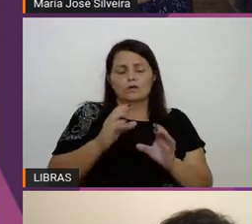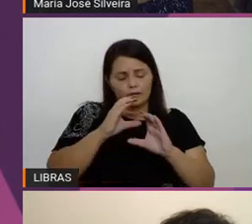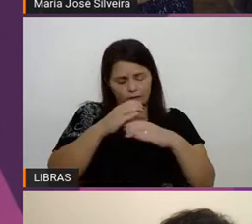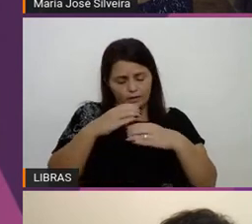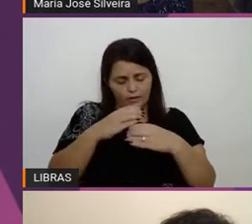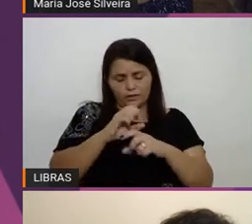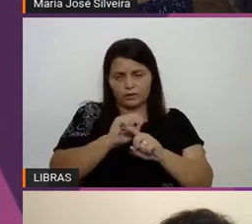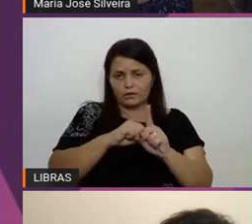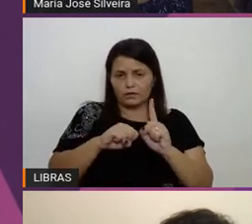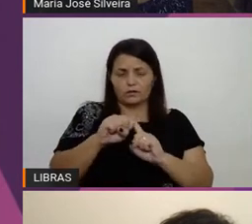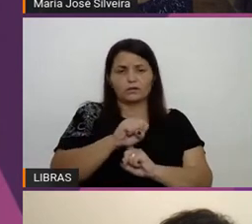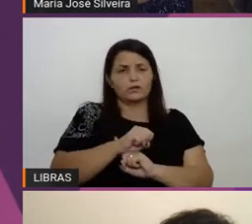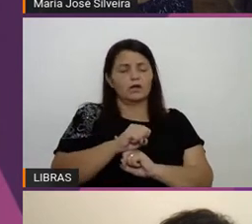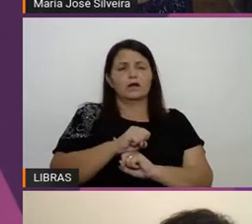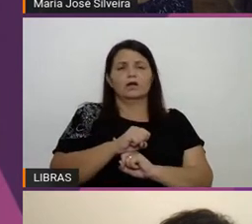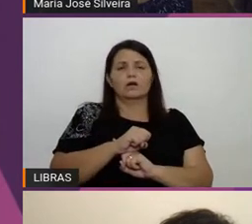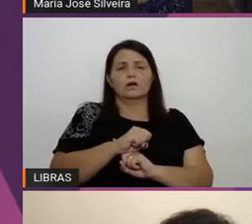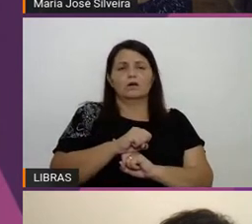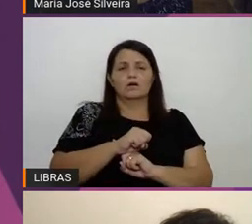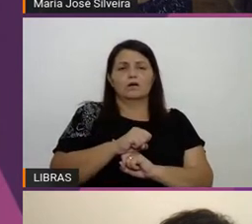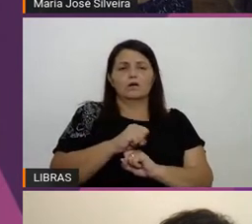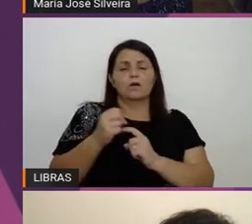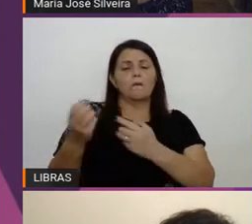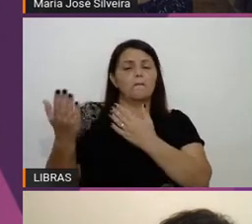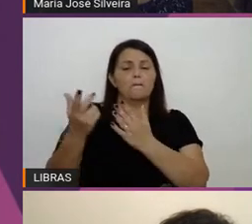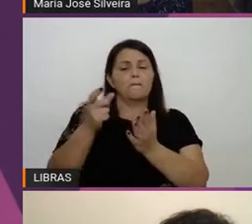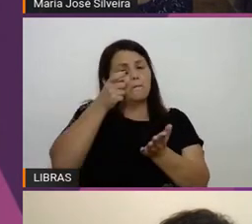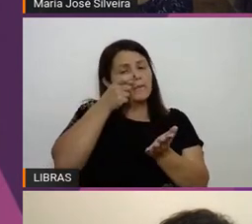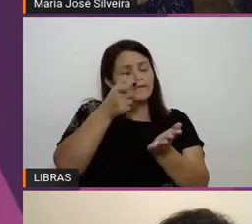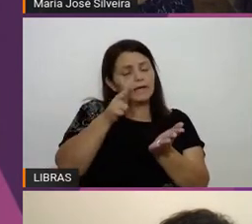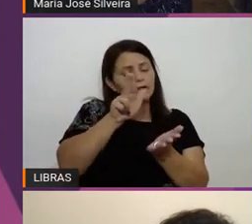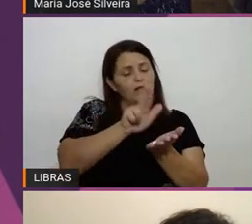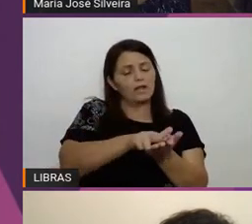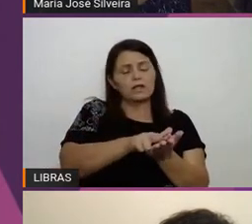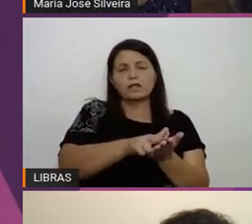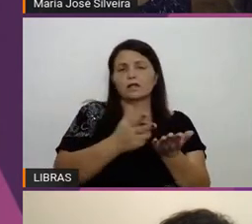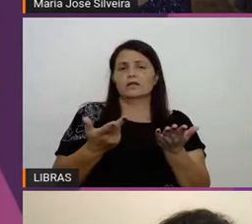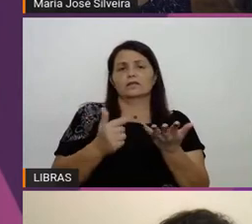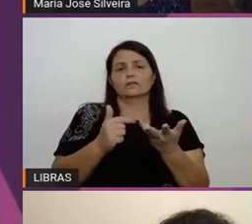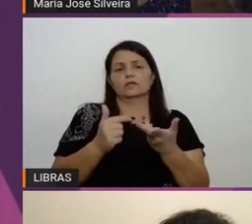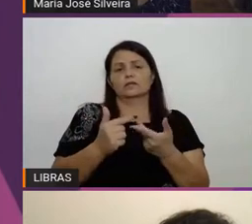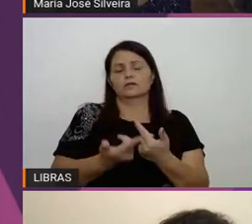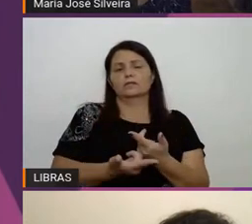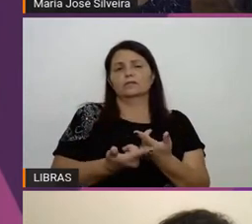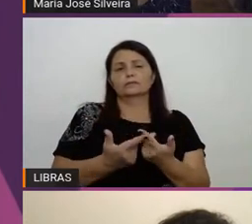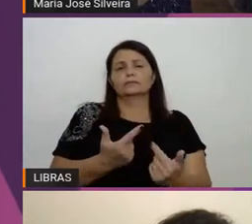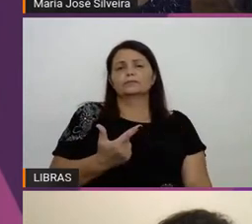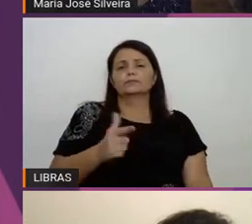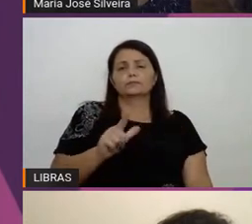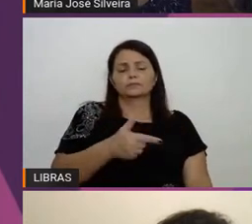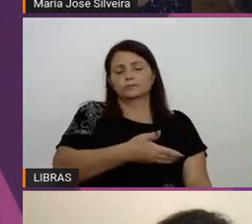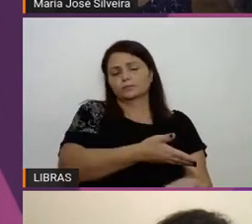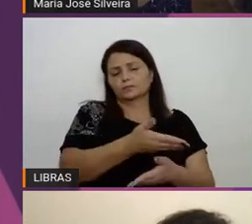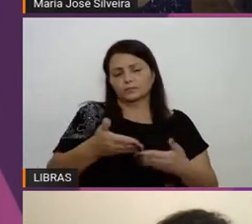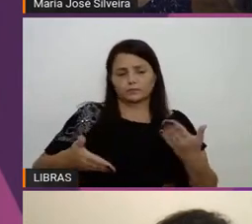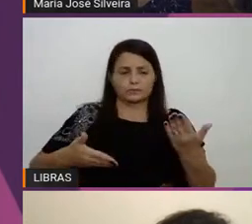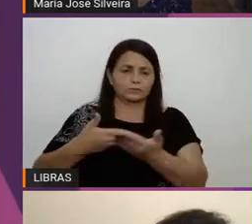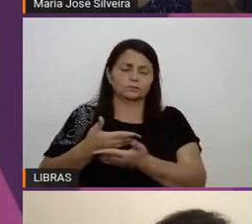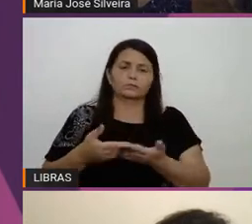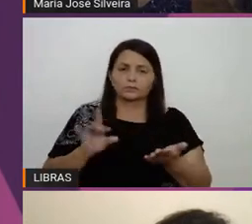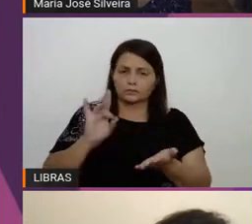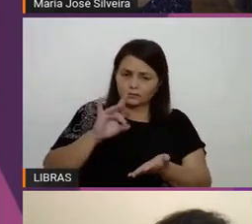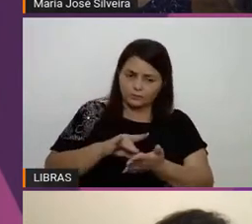social analista acho que é uma outra relação com a realidade